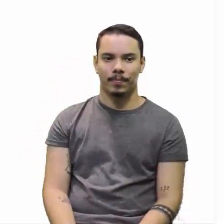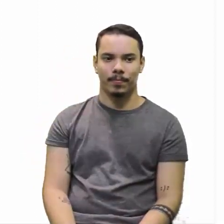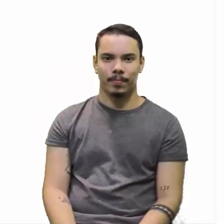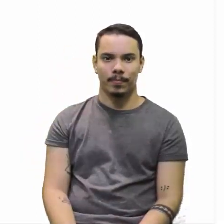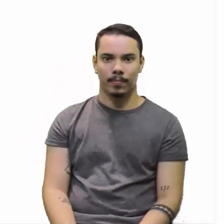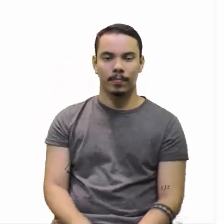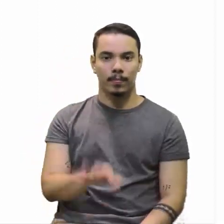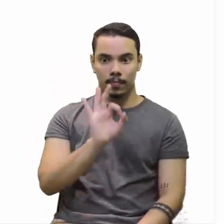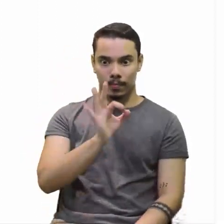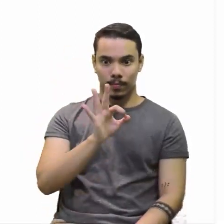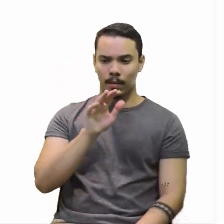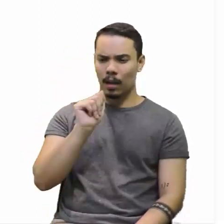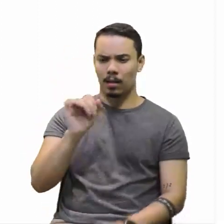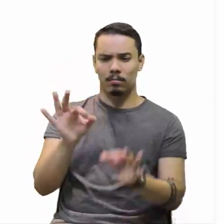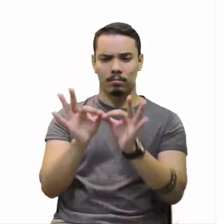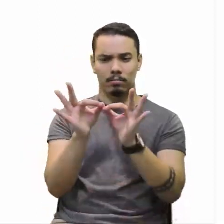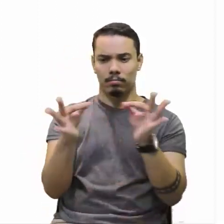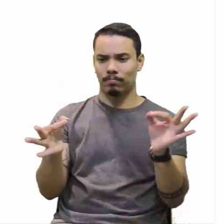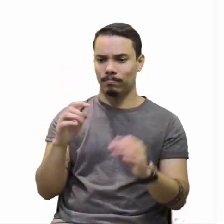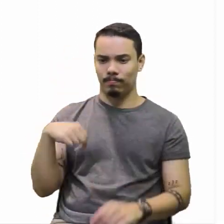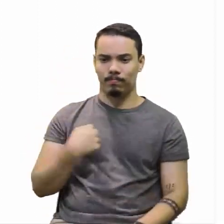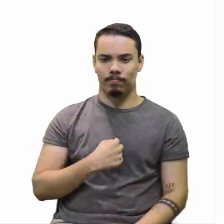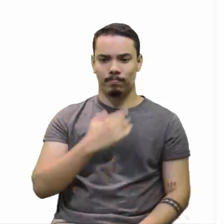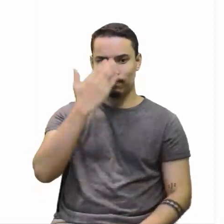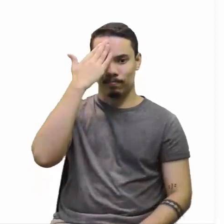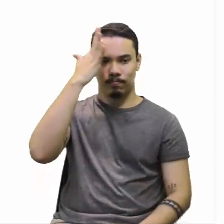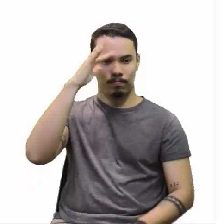Então, a letra A ficou bem simples aí para entender.